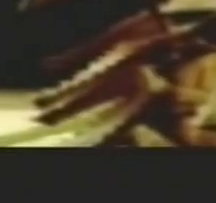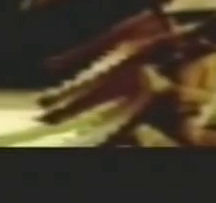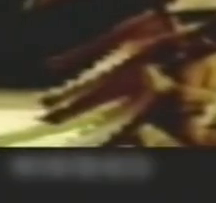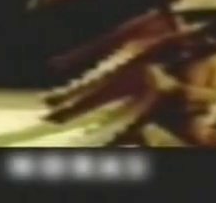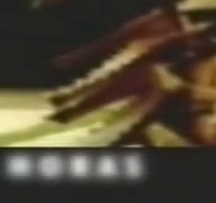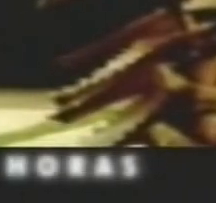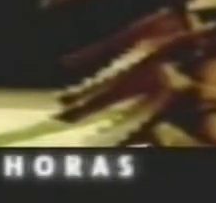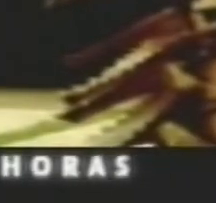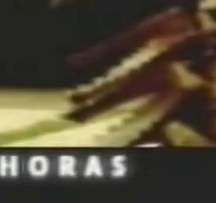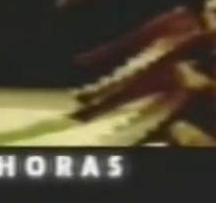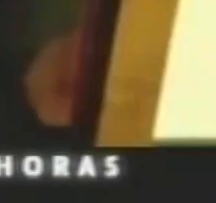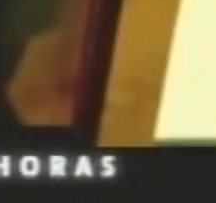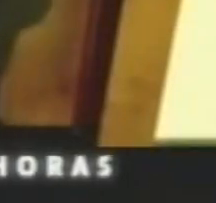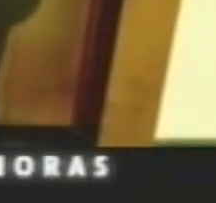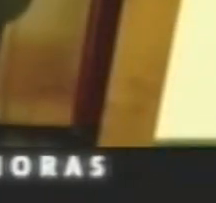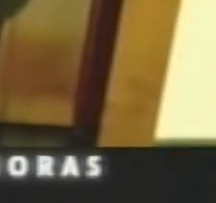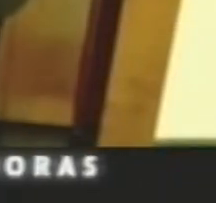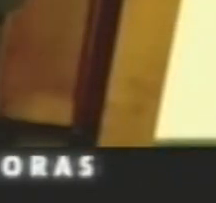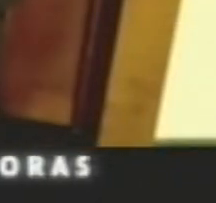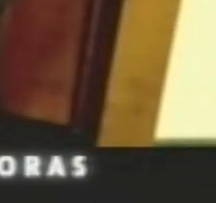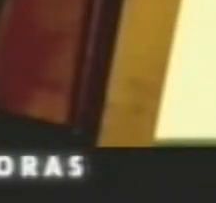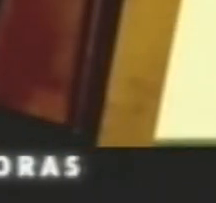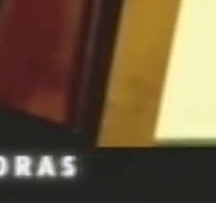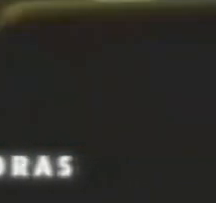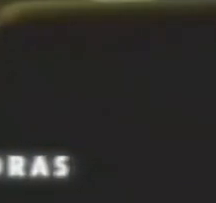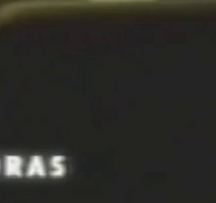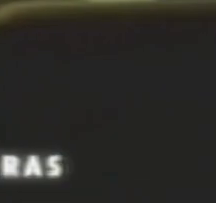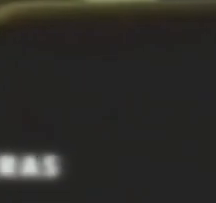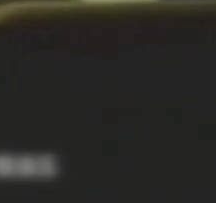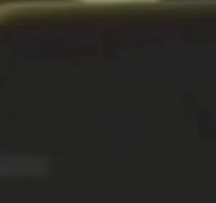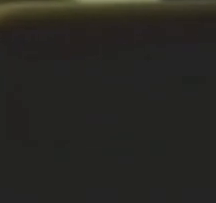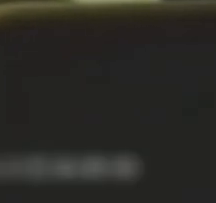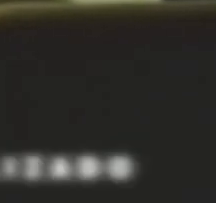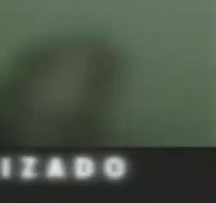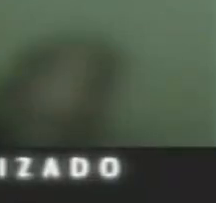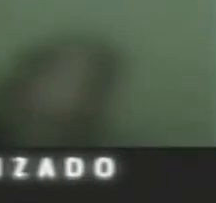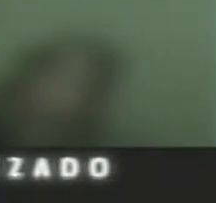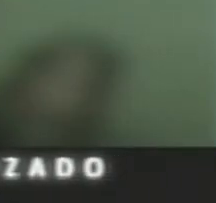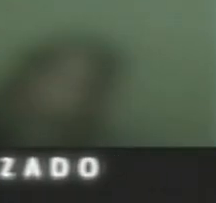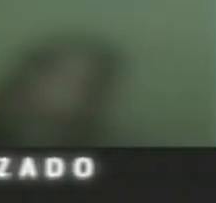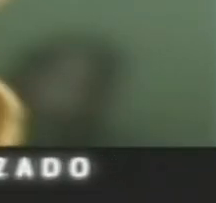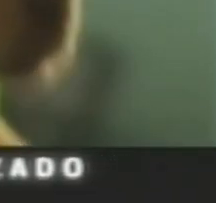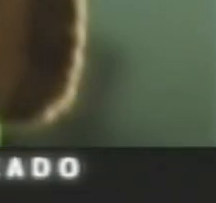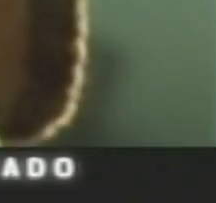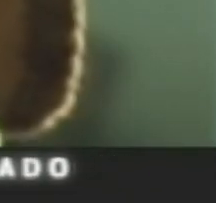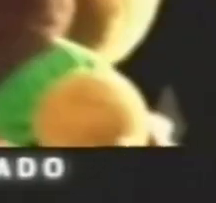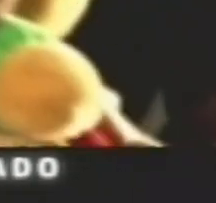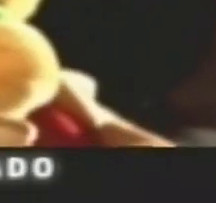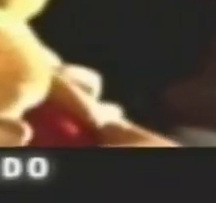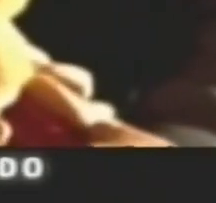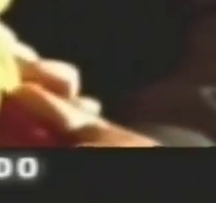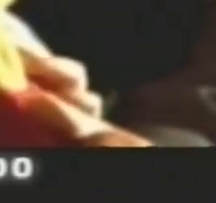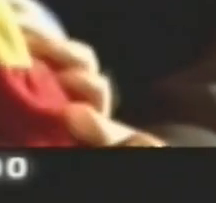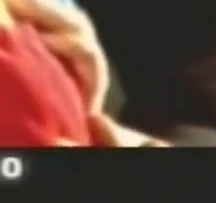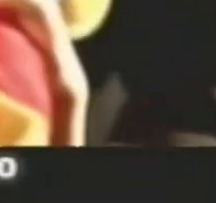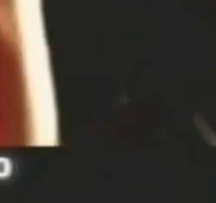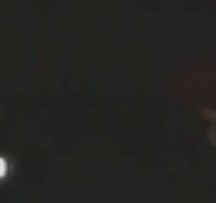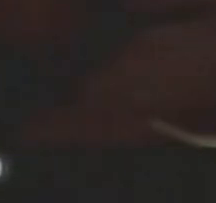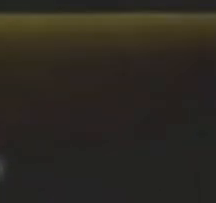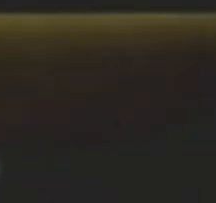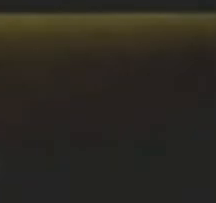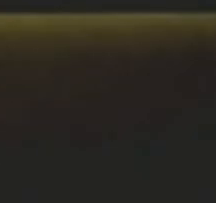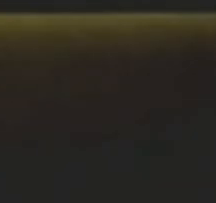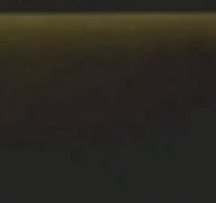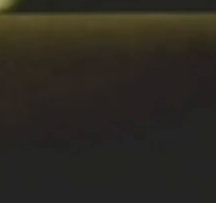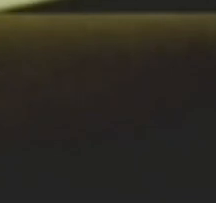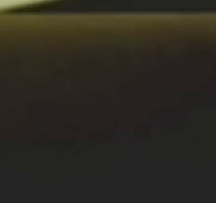a segurança é chegar e ver que o que é seu está em boas mãos segurança é ter confiança